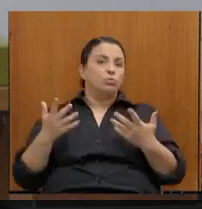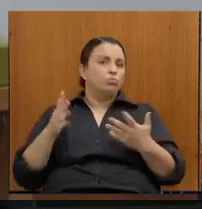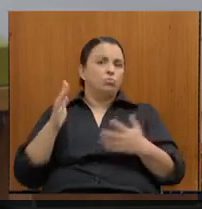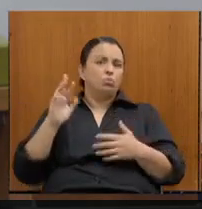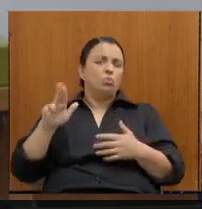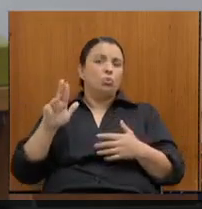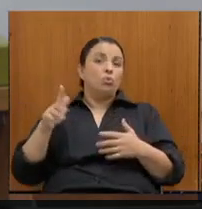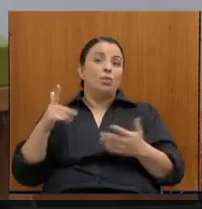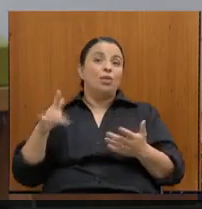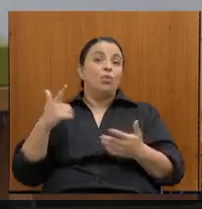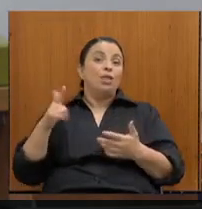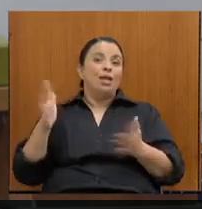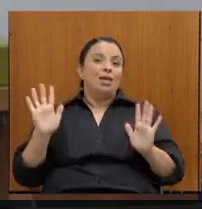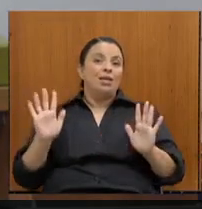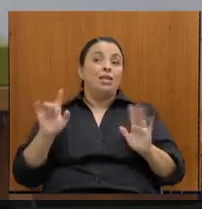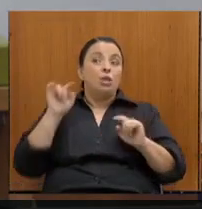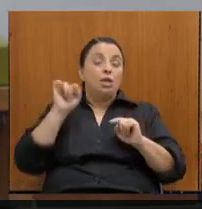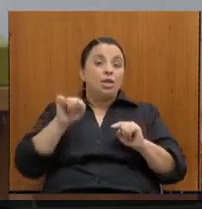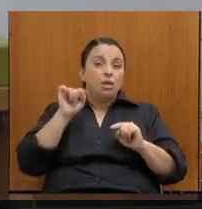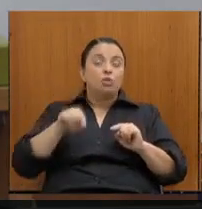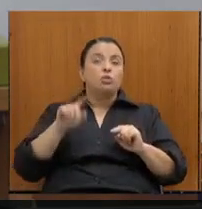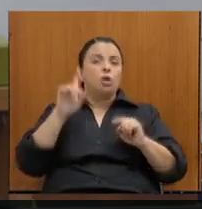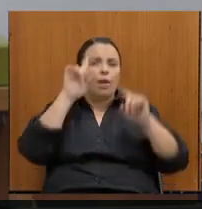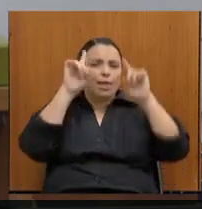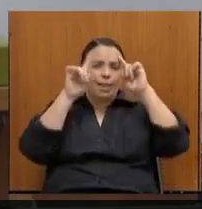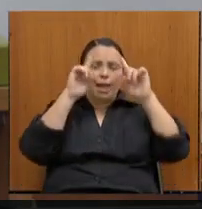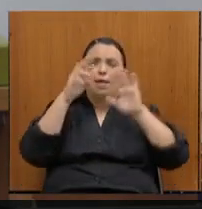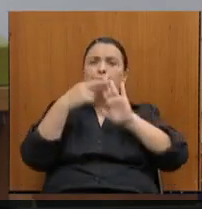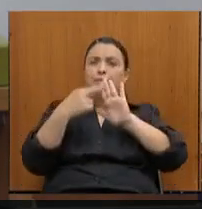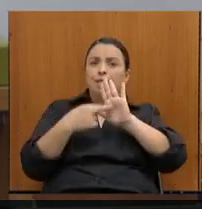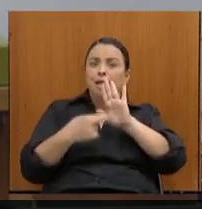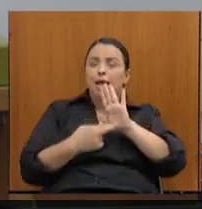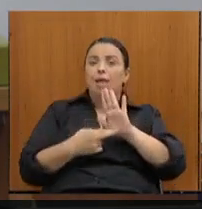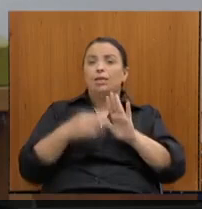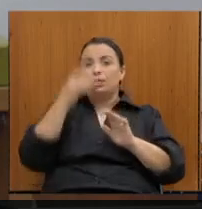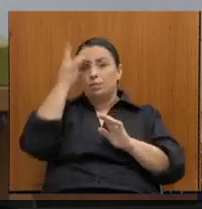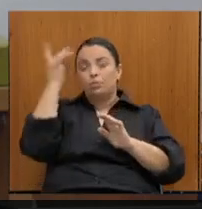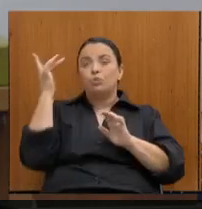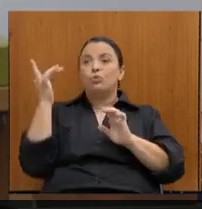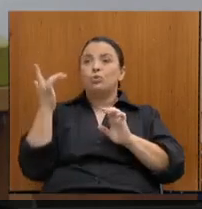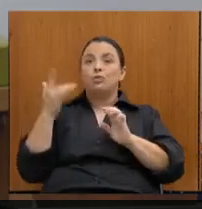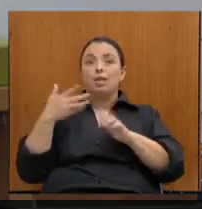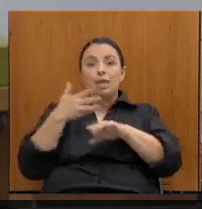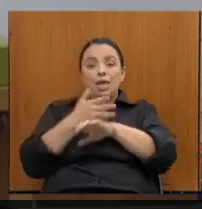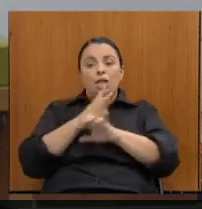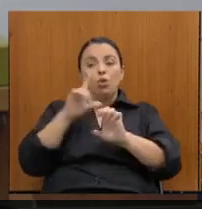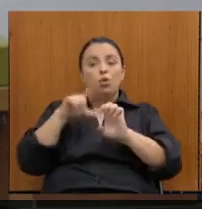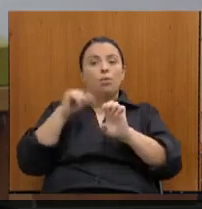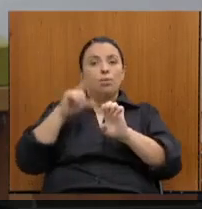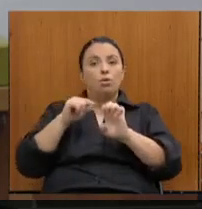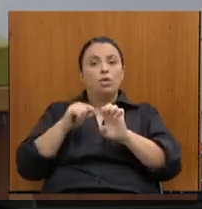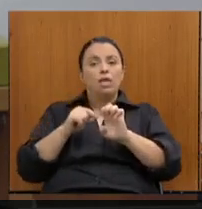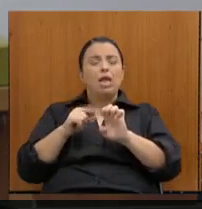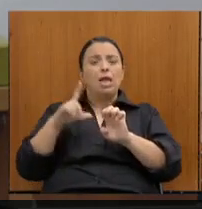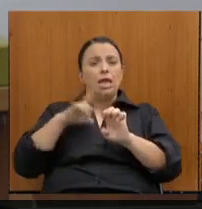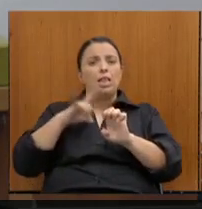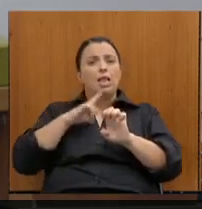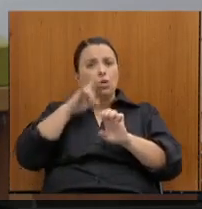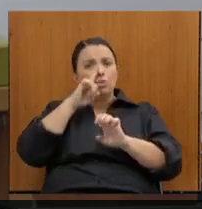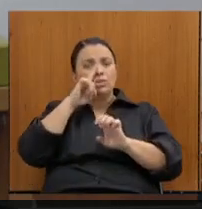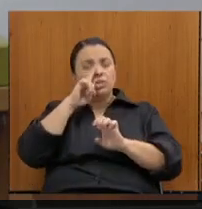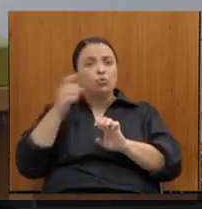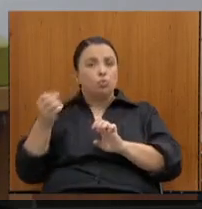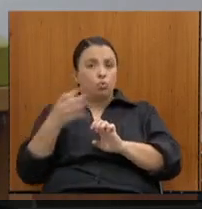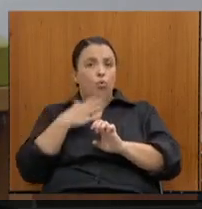empreendedores que entram no novo e eles assumem o risco do novo e o terceiro é